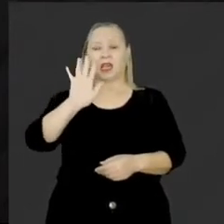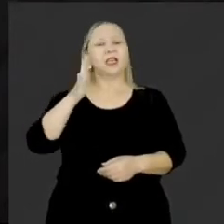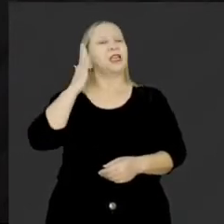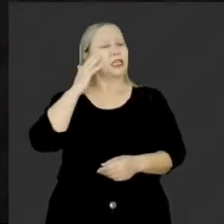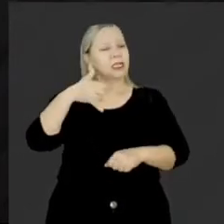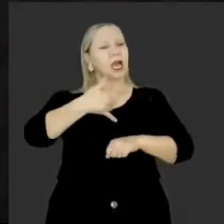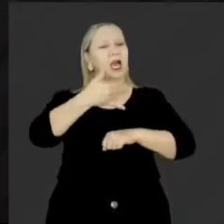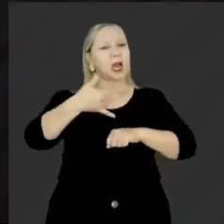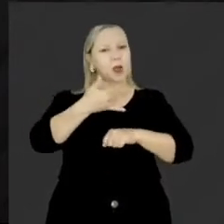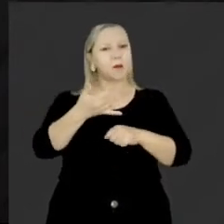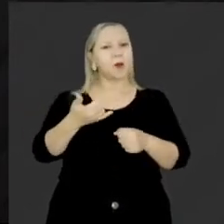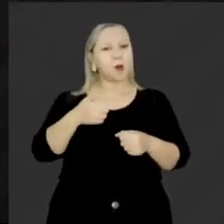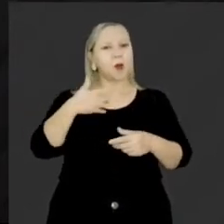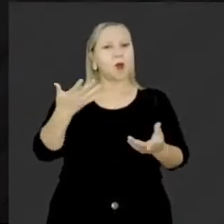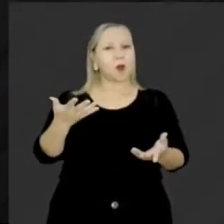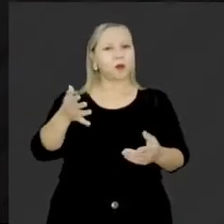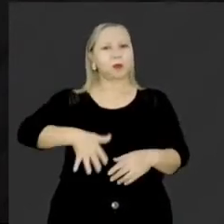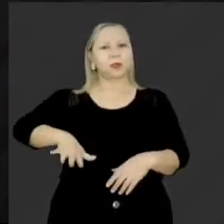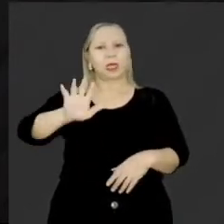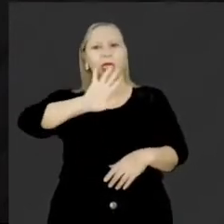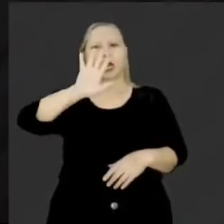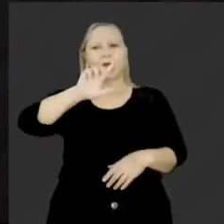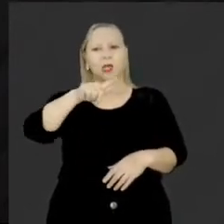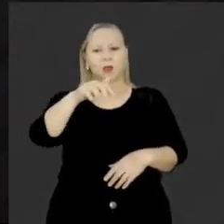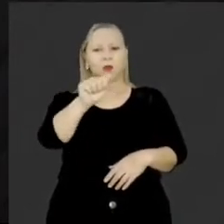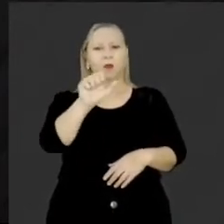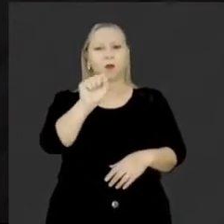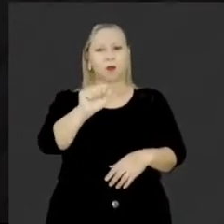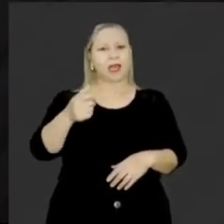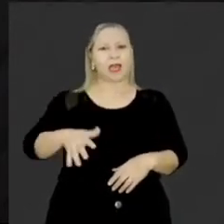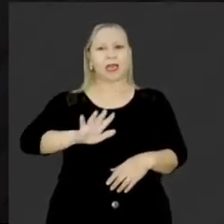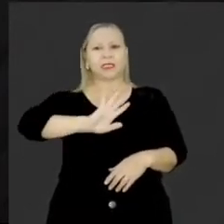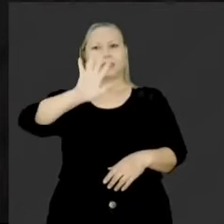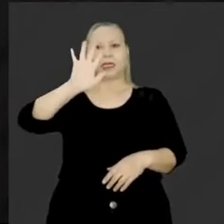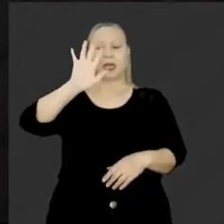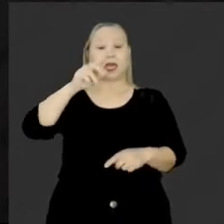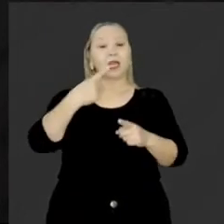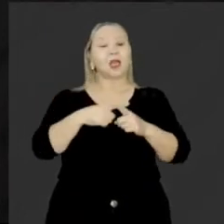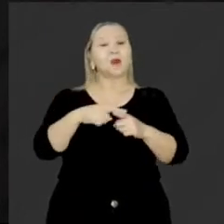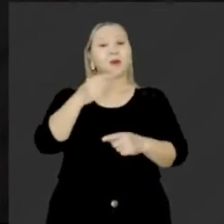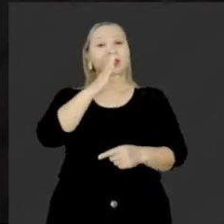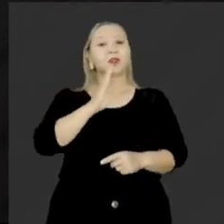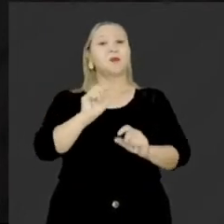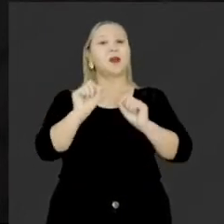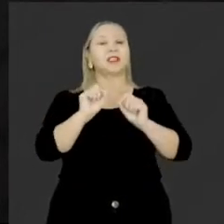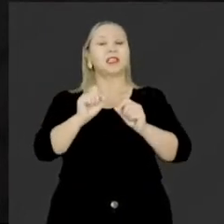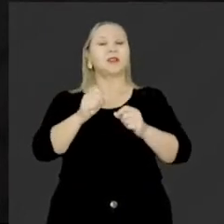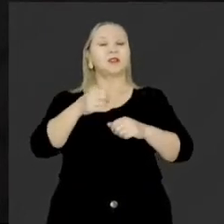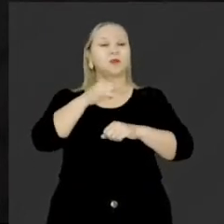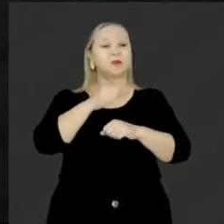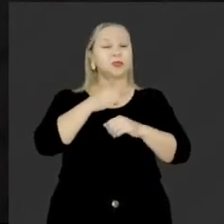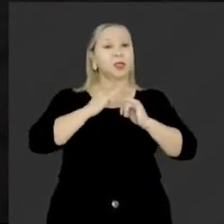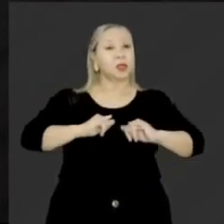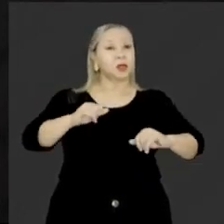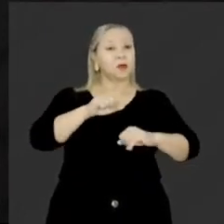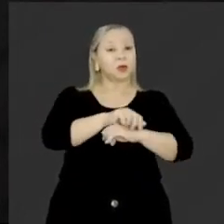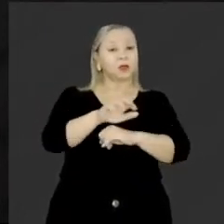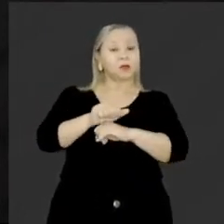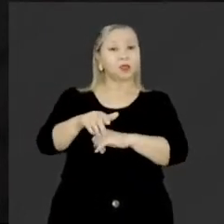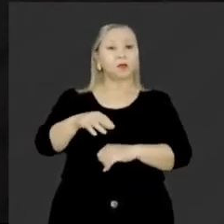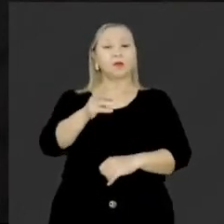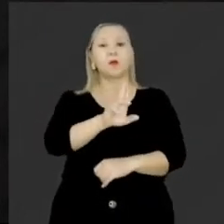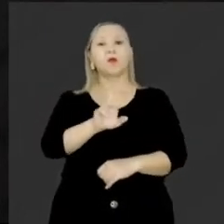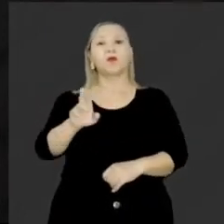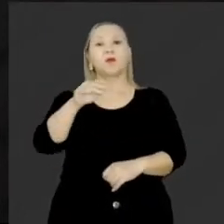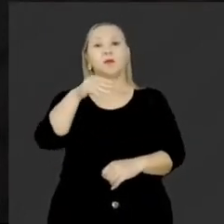e produzimos petróleo em reais. É isso que a Lava Jato fez no país, é isso que já está nos autos do processo e é isso que